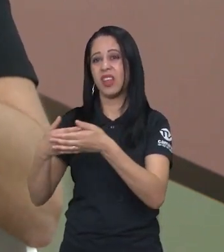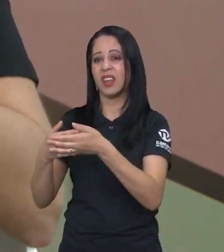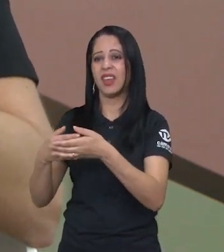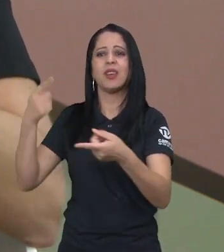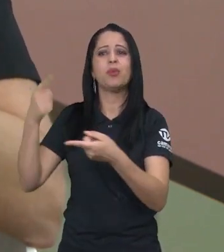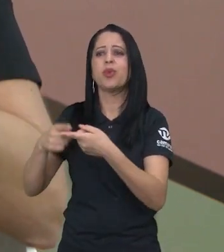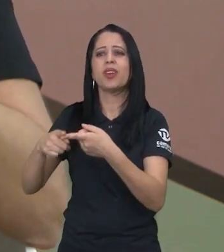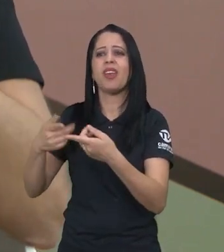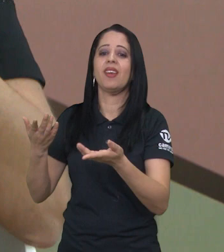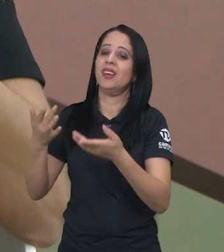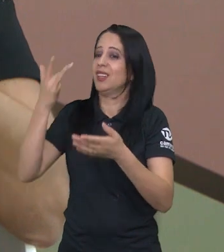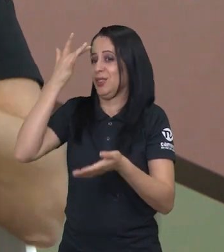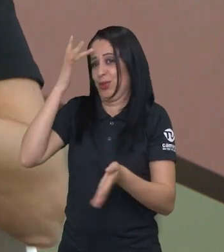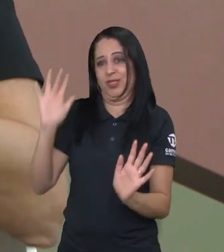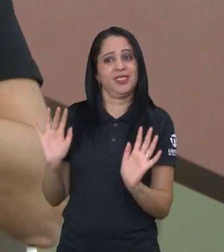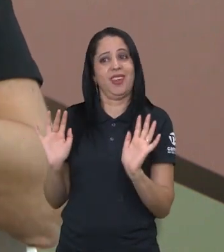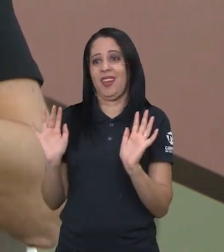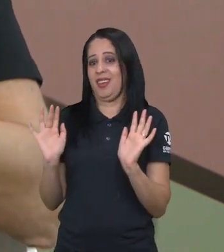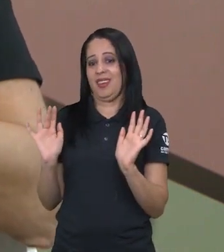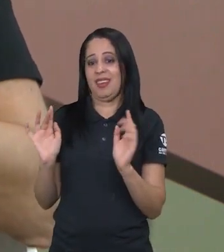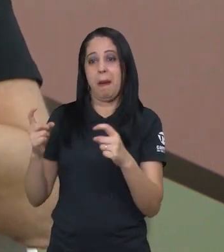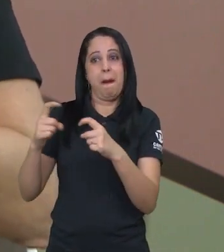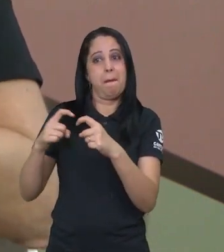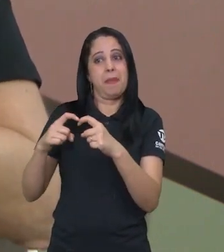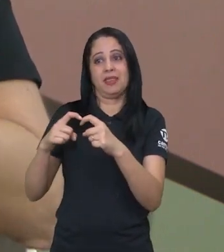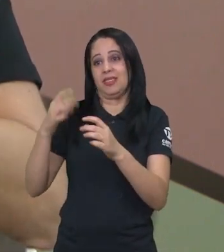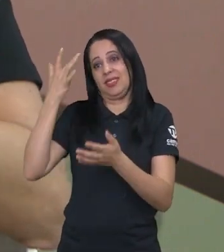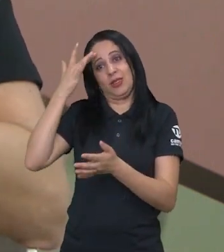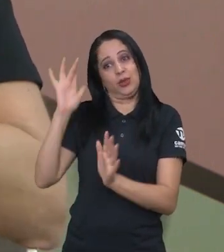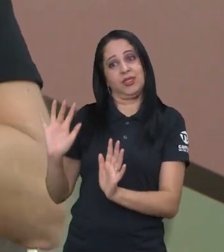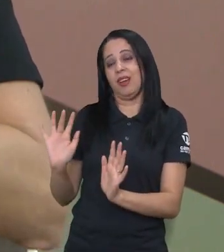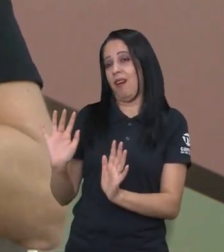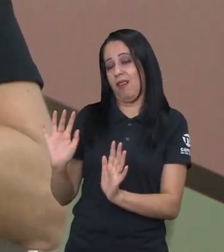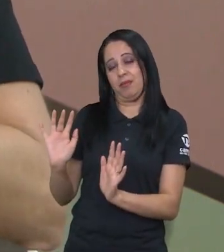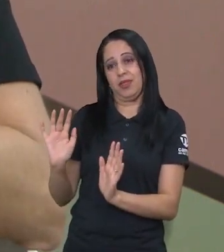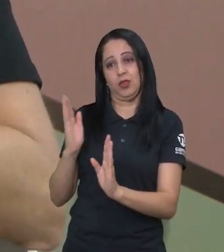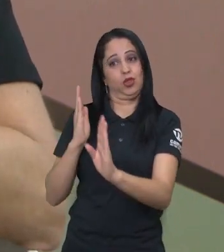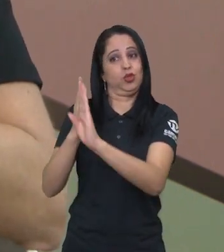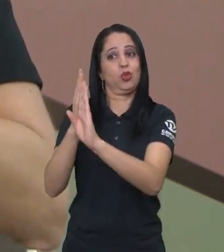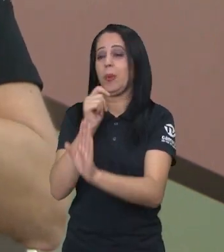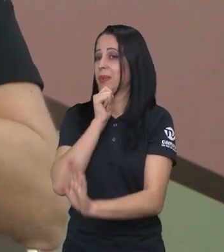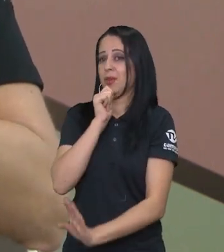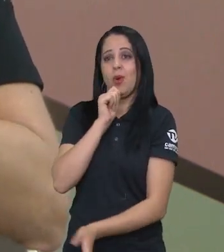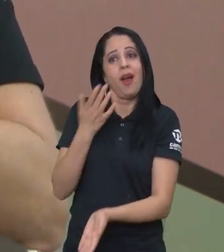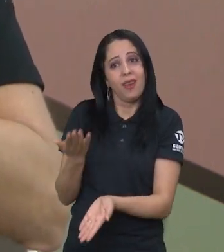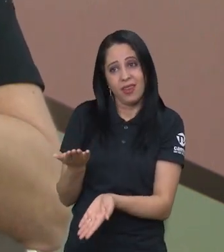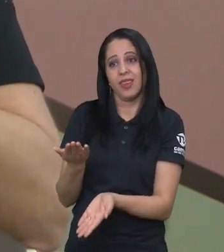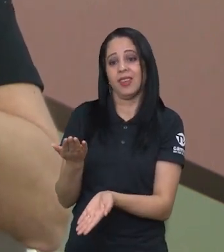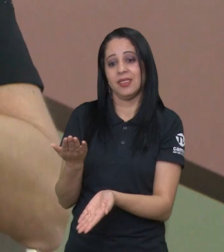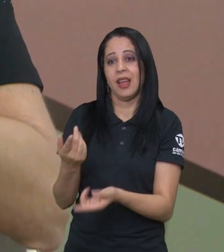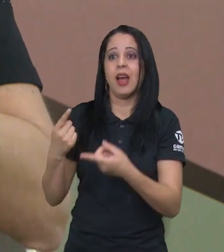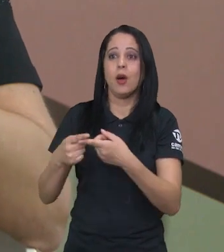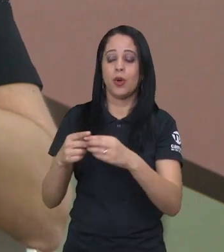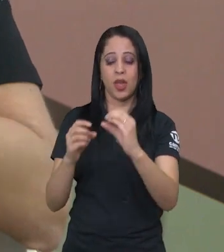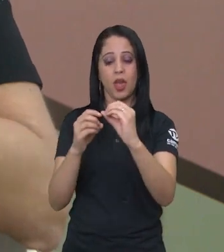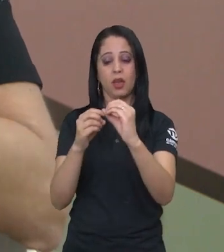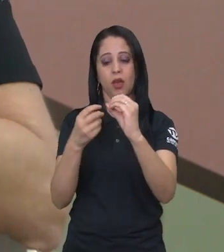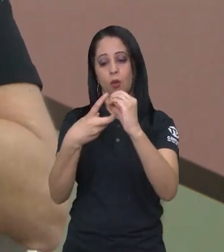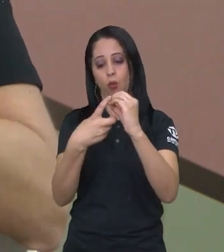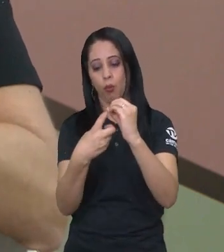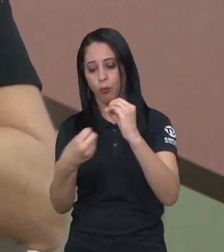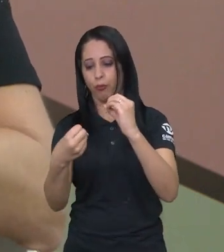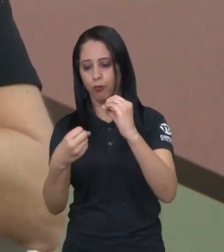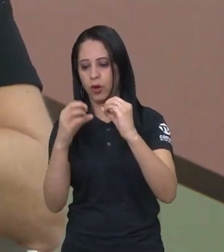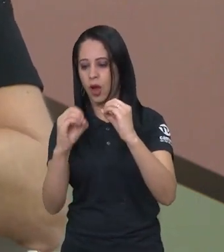que não dividiu? A gente ainda não sabe isso, a medicina não chegou nesse ponto de saber por que aquele óvulo que encontrou com